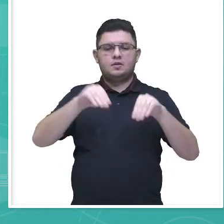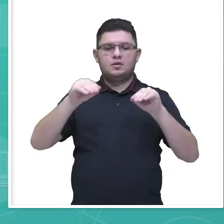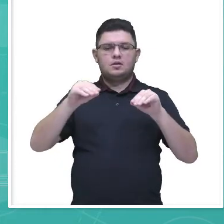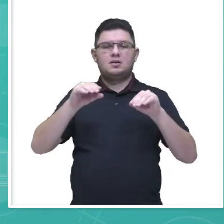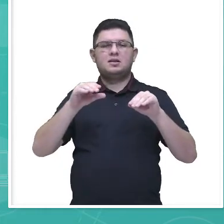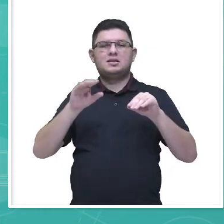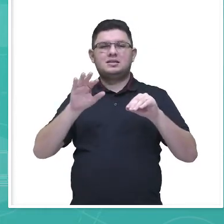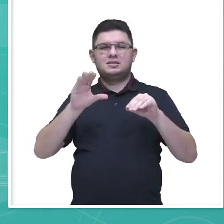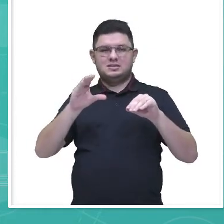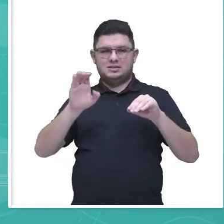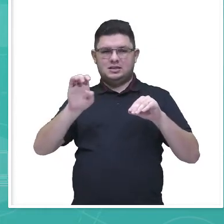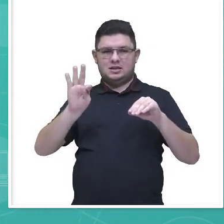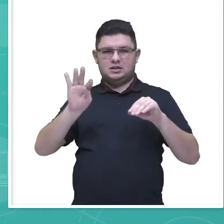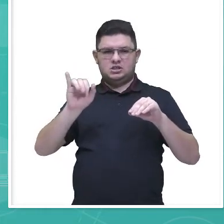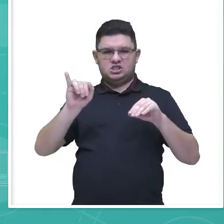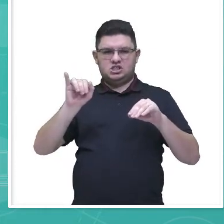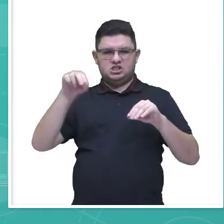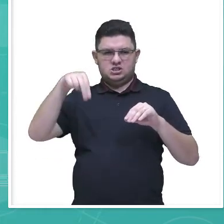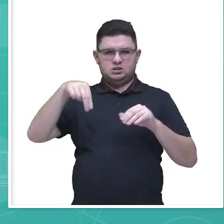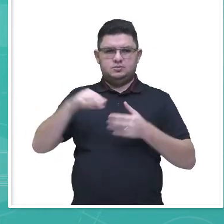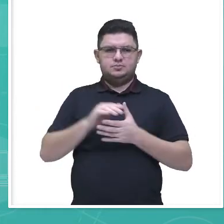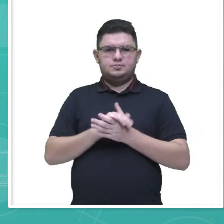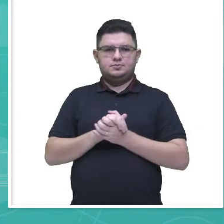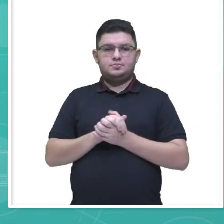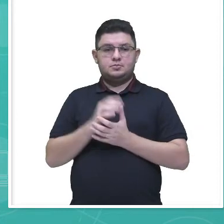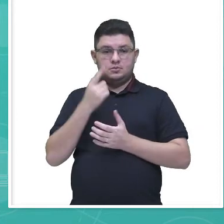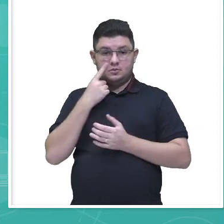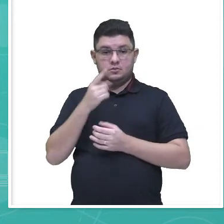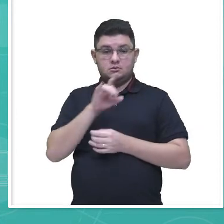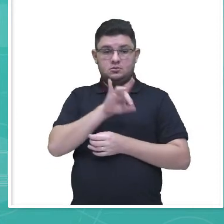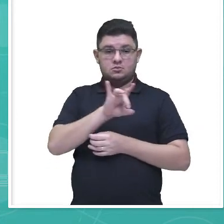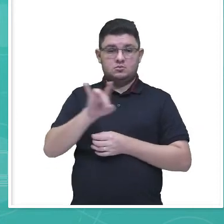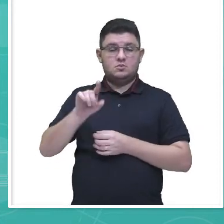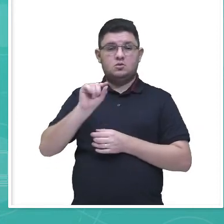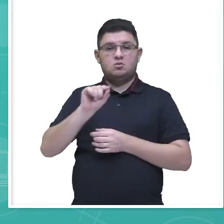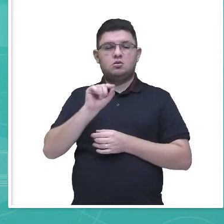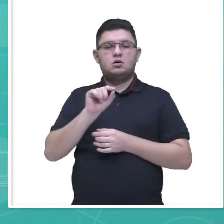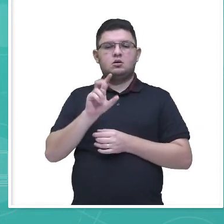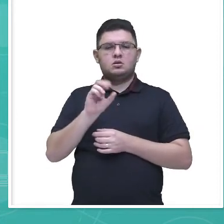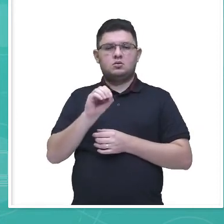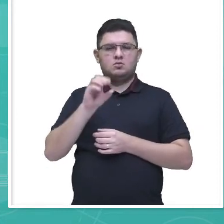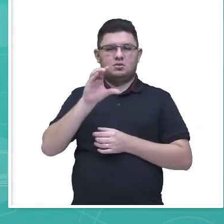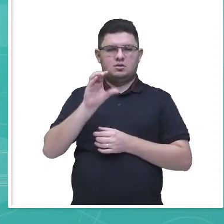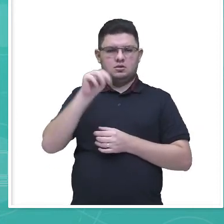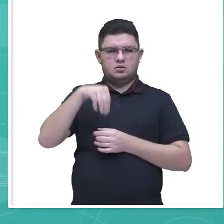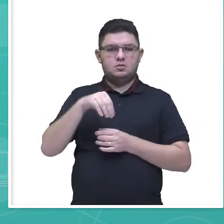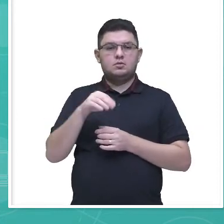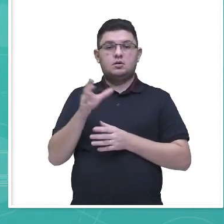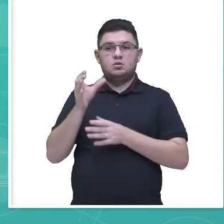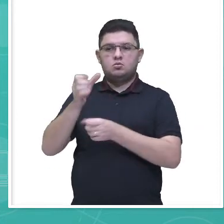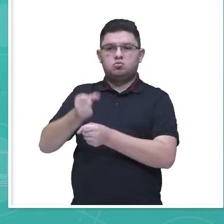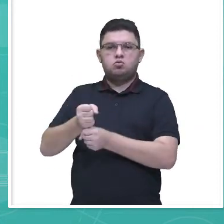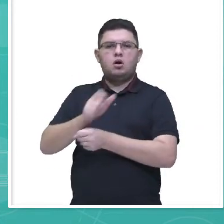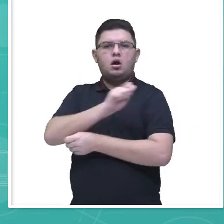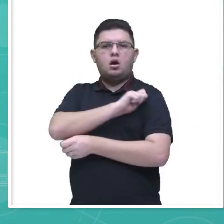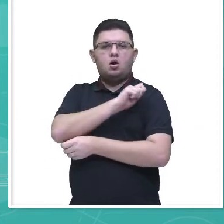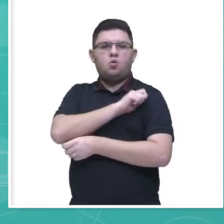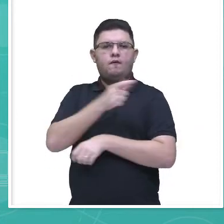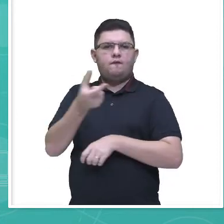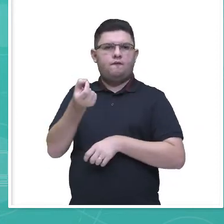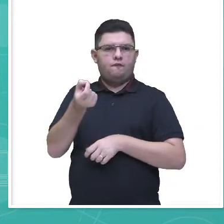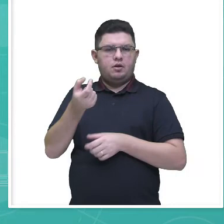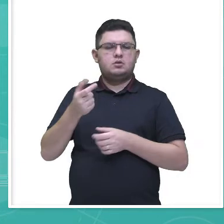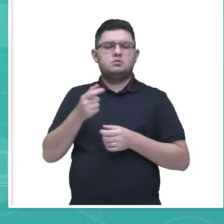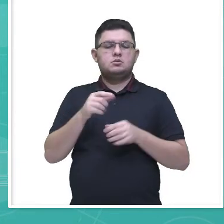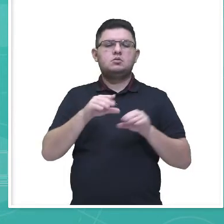cada alça terá 50 centímetros e que são 20 alunos no total, quantos metros a professora deverá